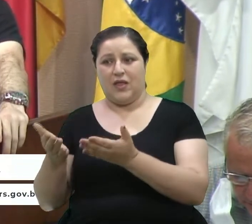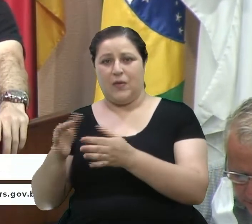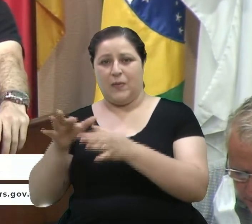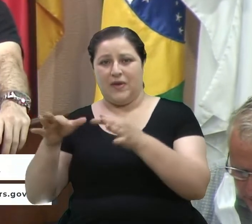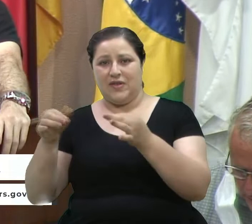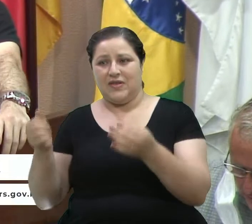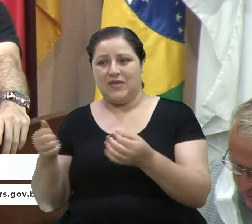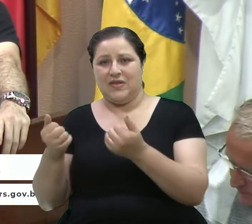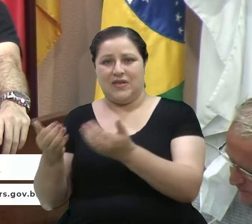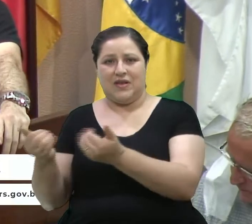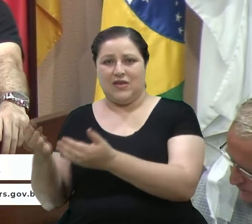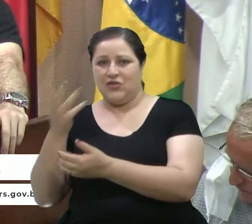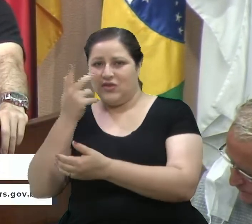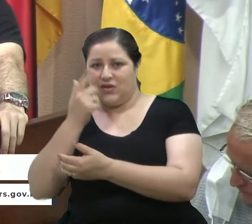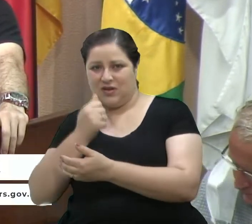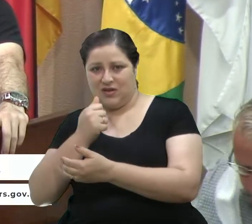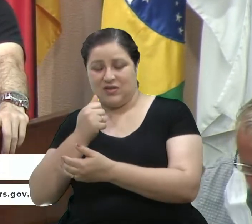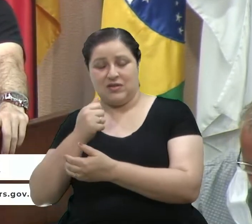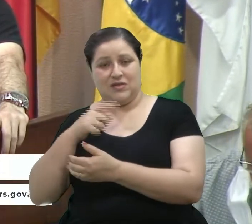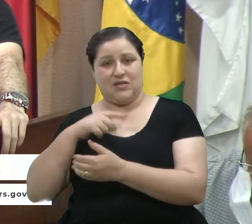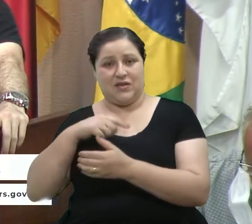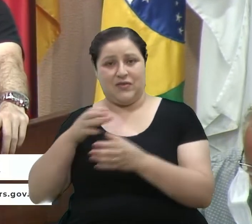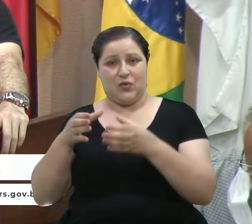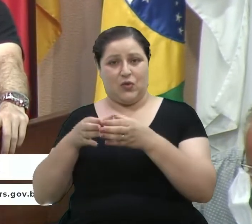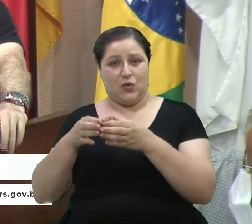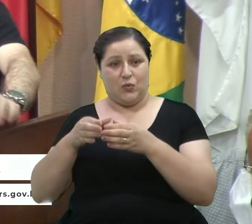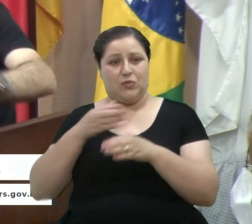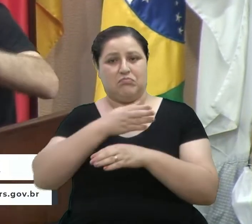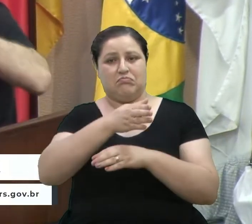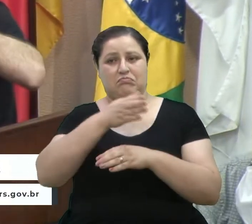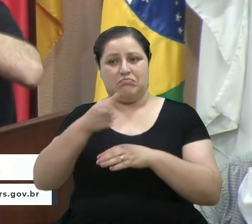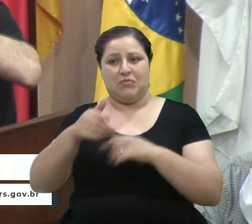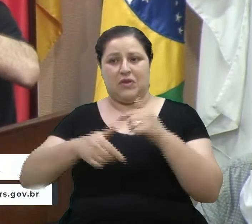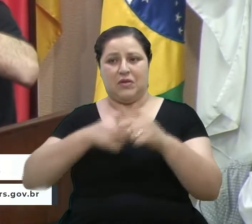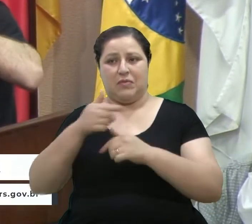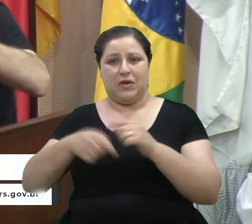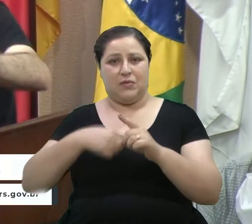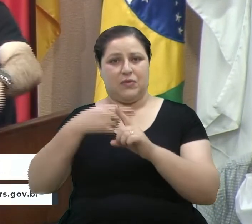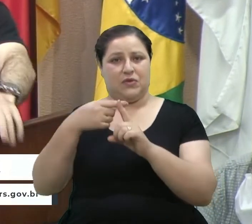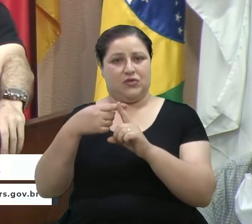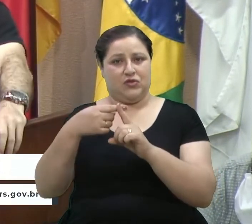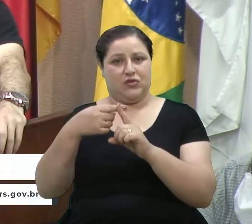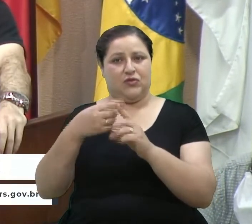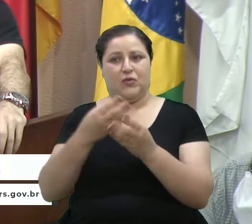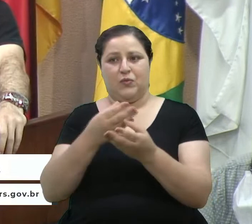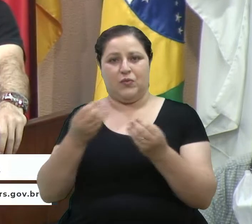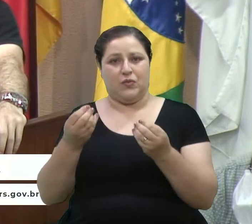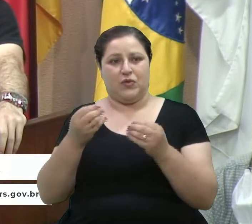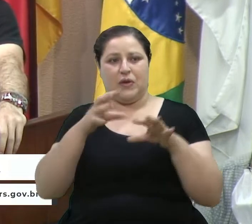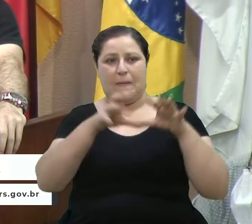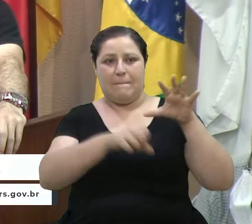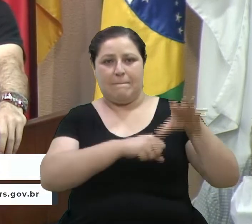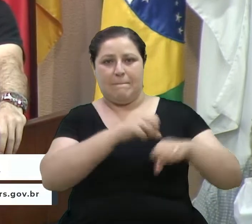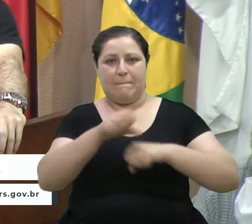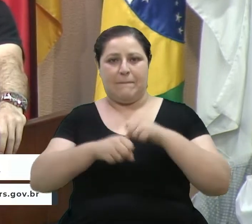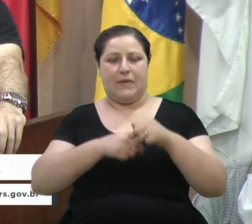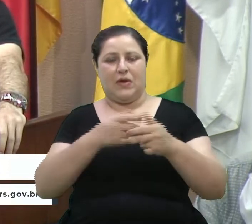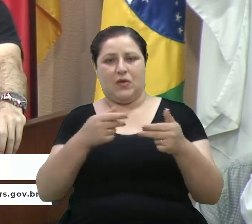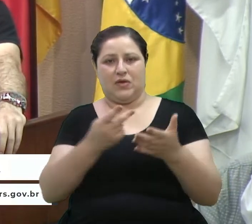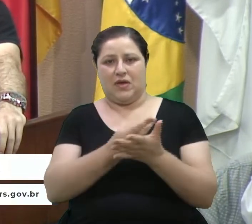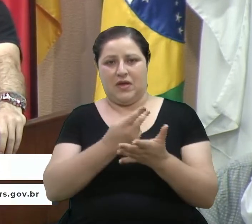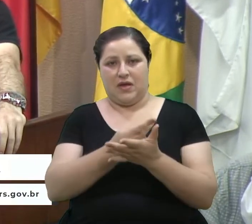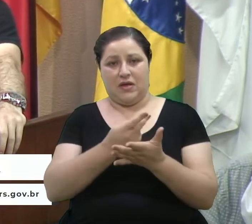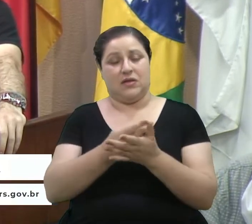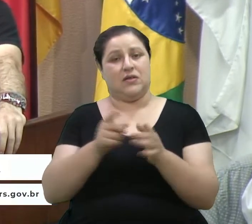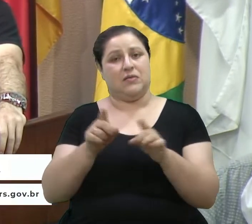muito resultado positivo para a cidade, aí, fazendo muitas apreensões, que é assim que a gente quer ver a Polícia Militar atuando. E, além disso, além de